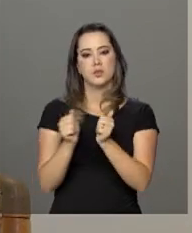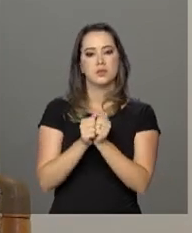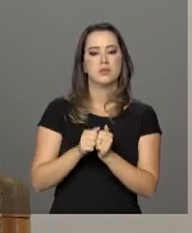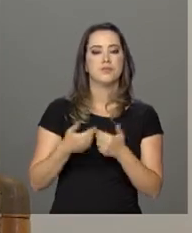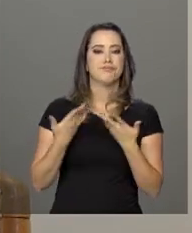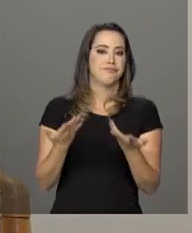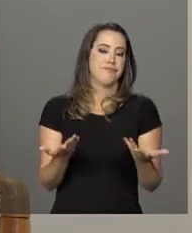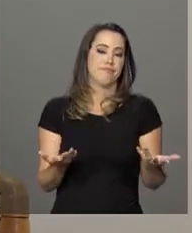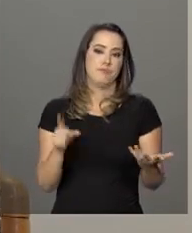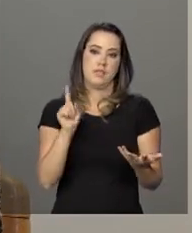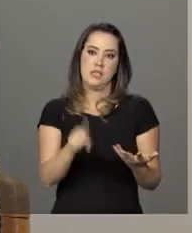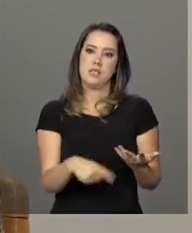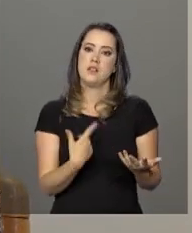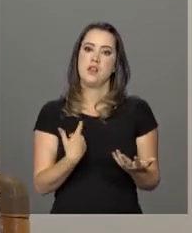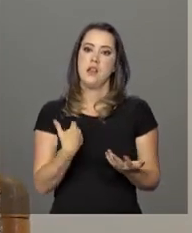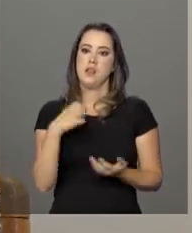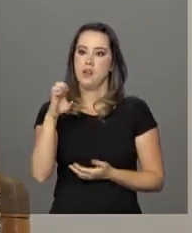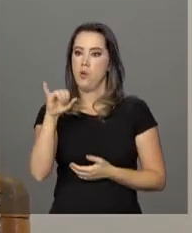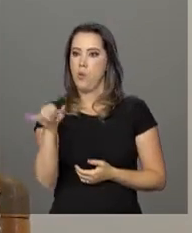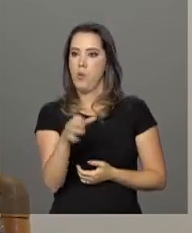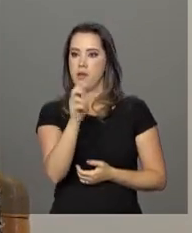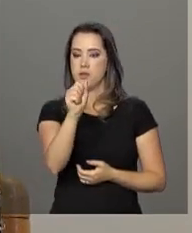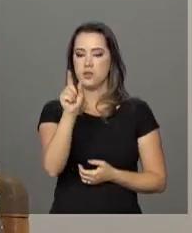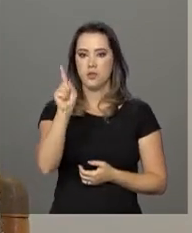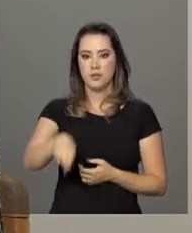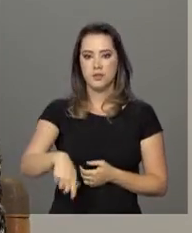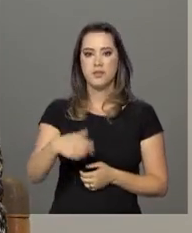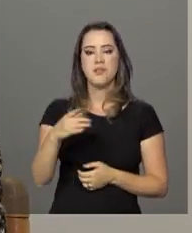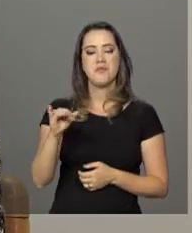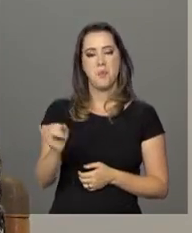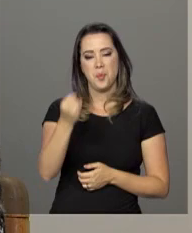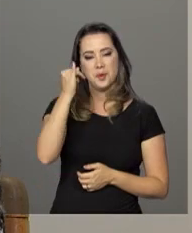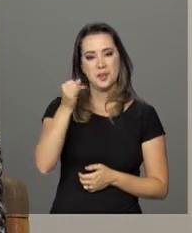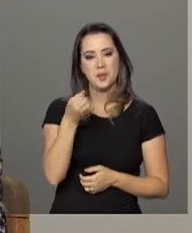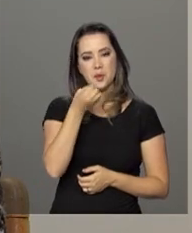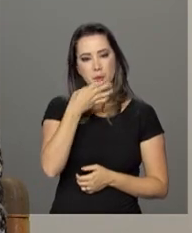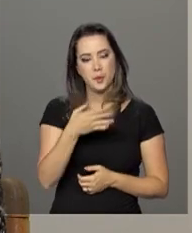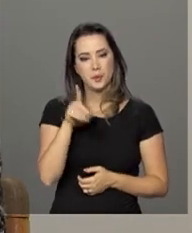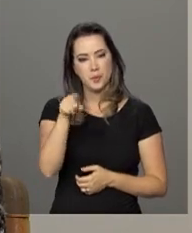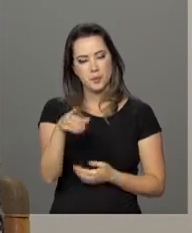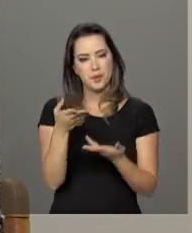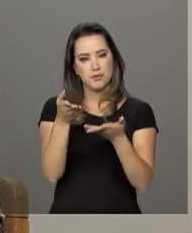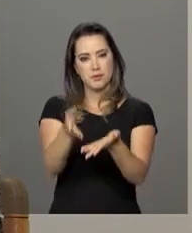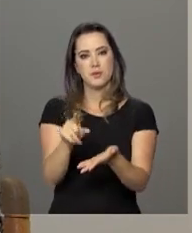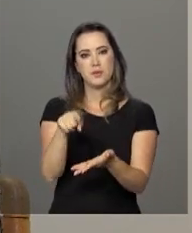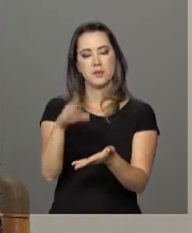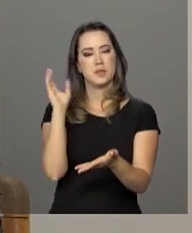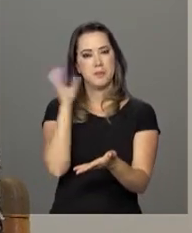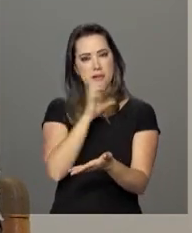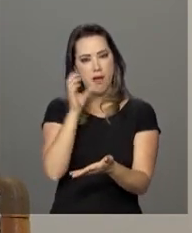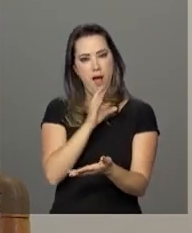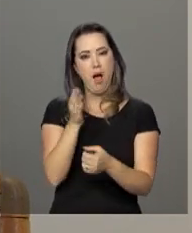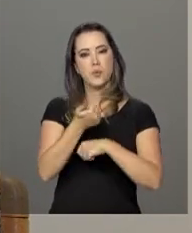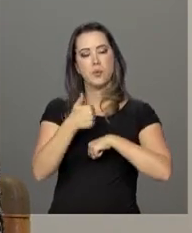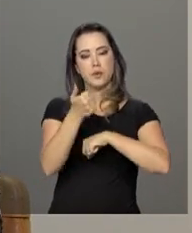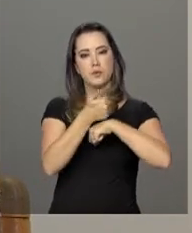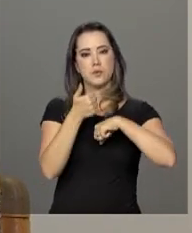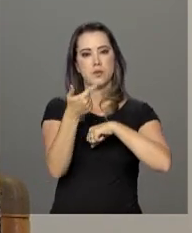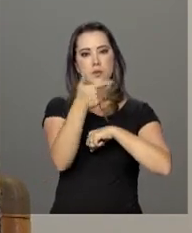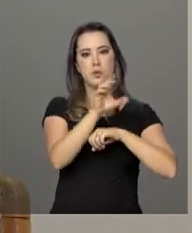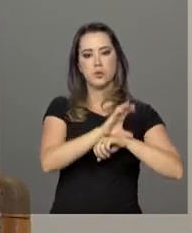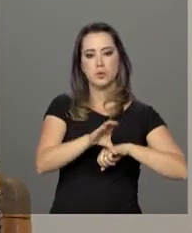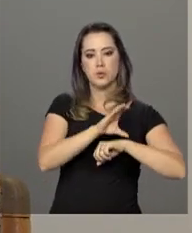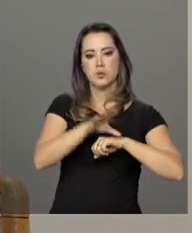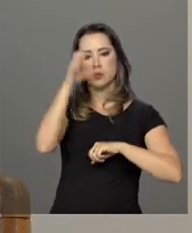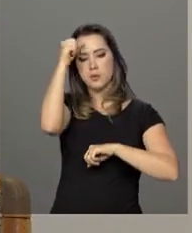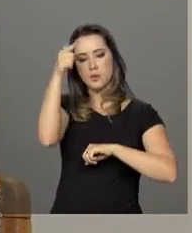concomitante, enfim. E a educação de jovens e adultos é uma alternativa para você se atualizar e fazer outros cursos e